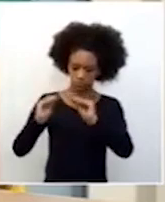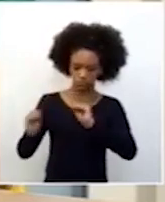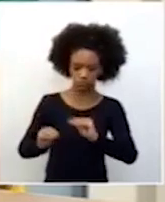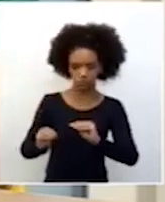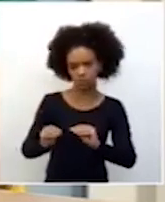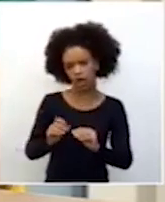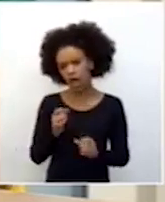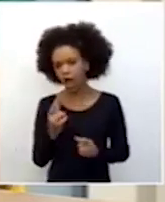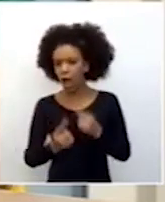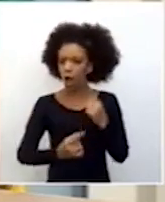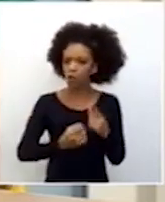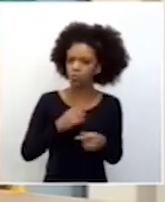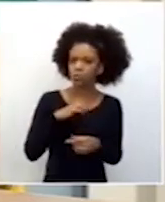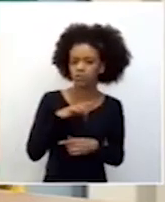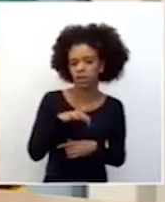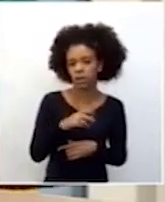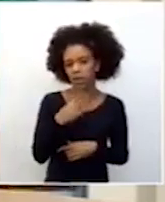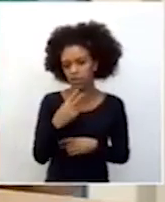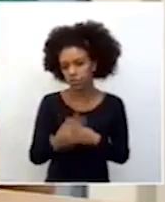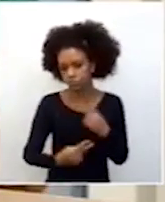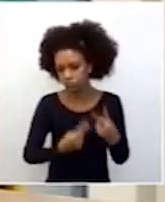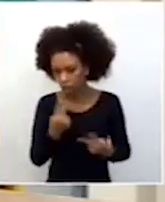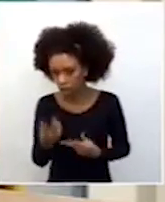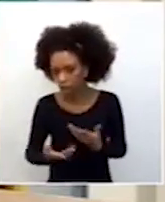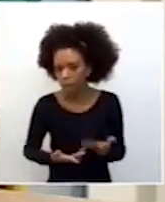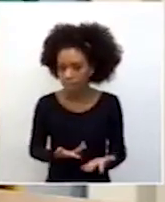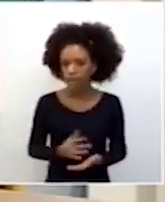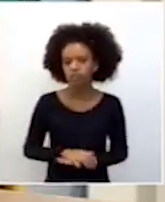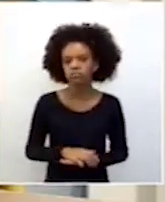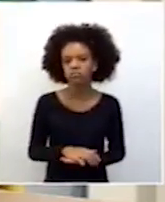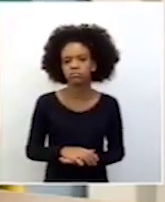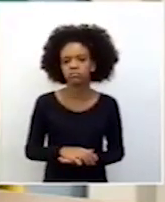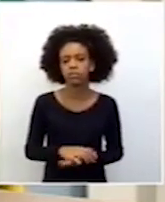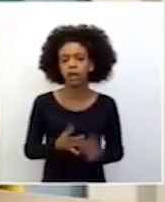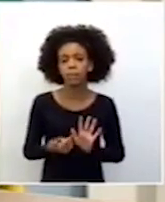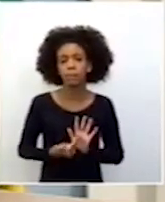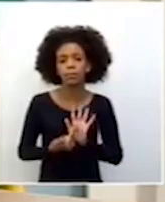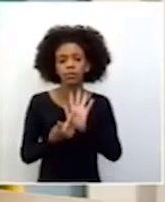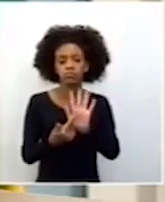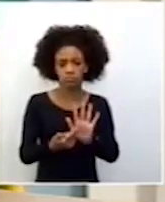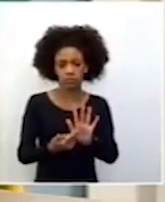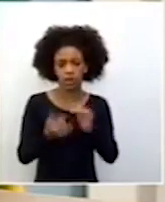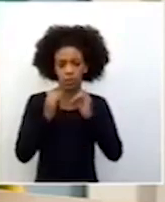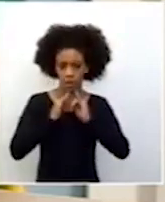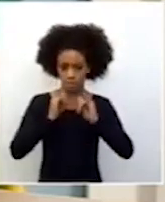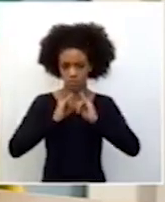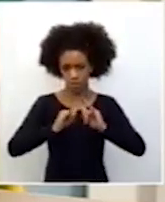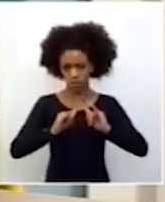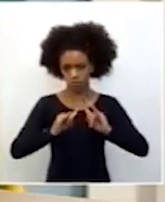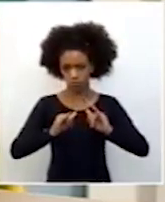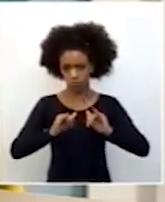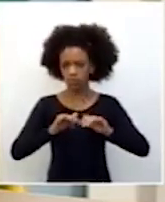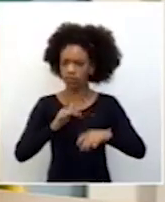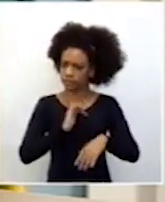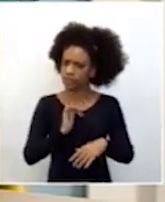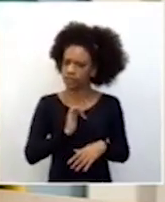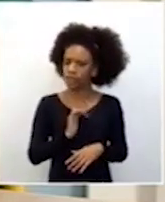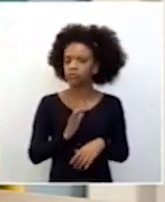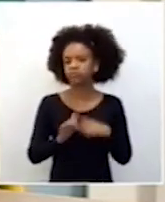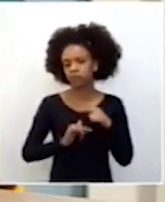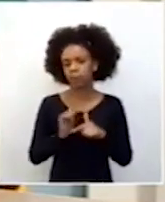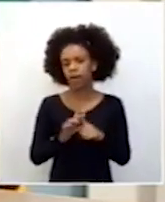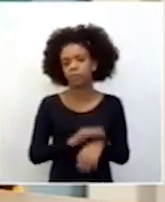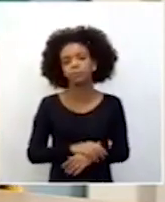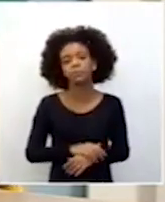coloca alguns elementos verbais para poder me transmitir uma mensagem. E ele tem essa função